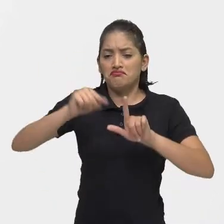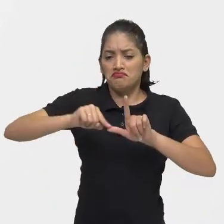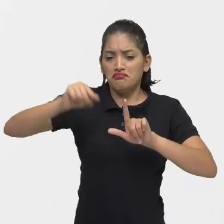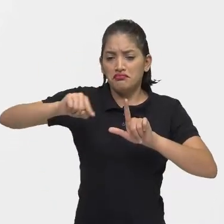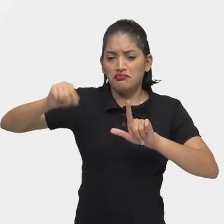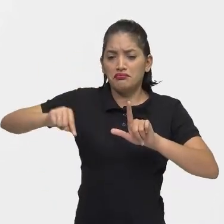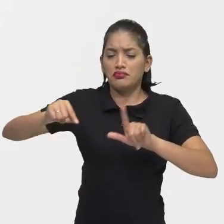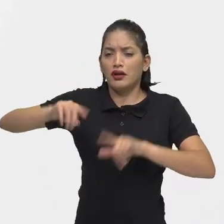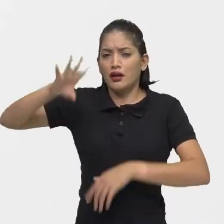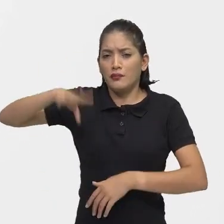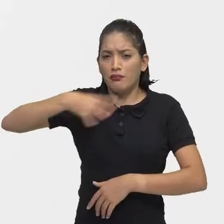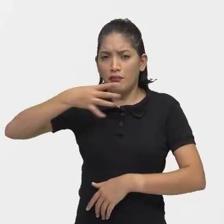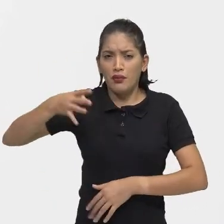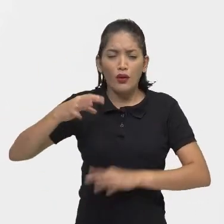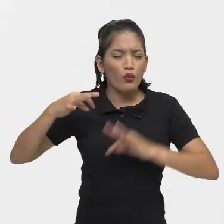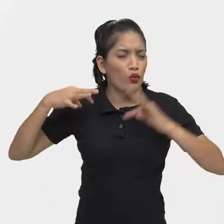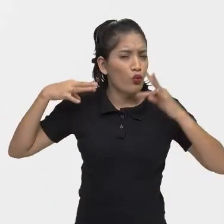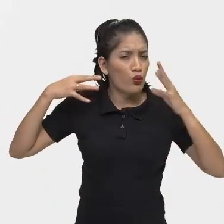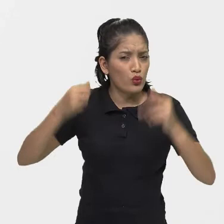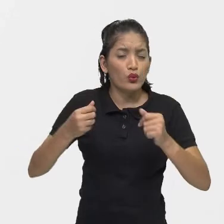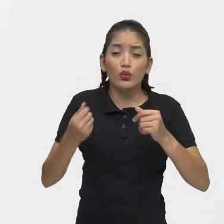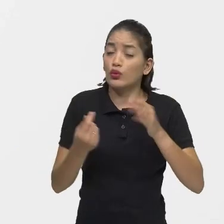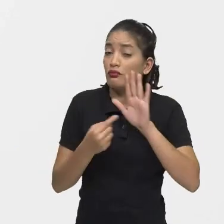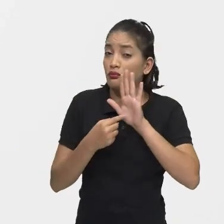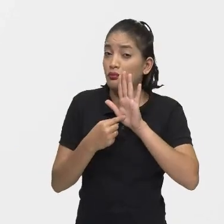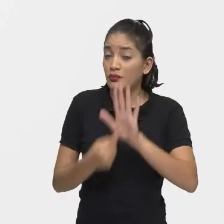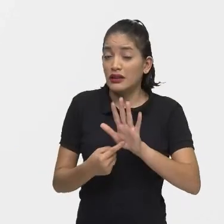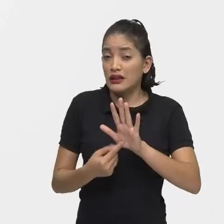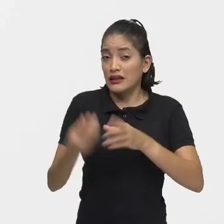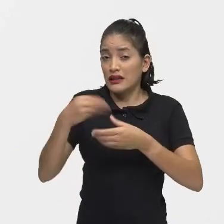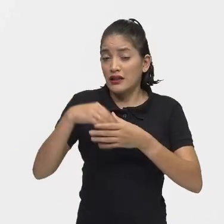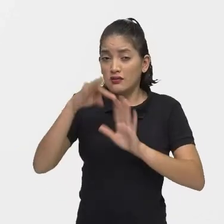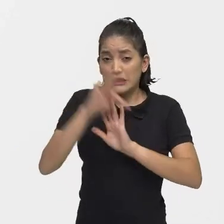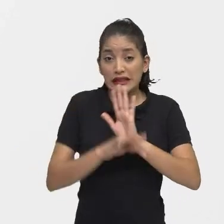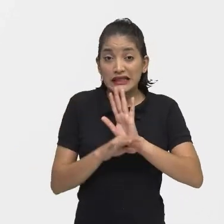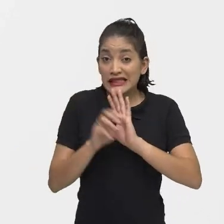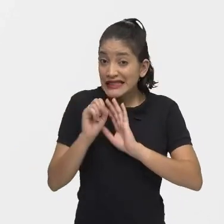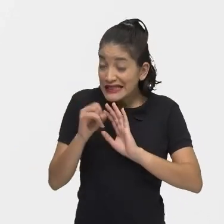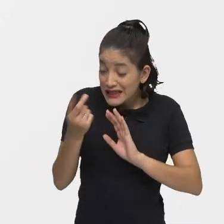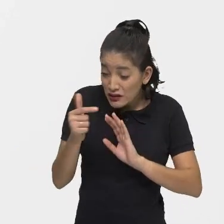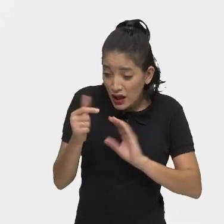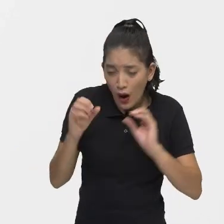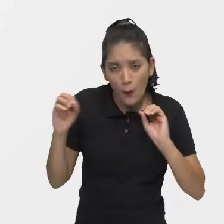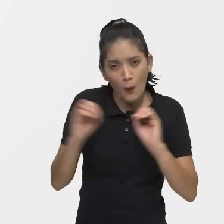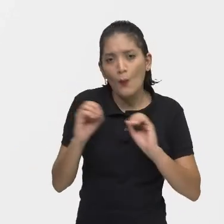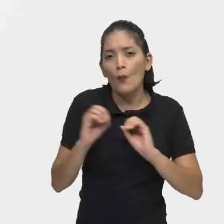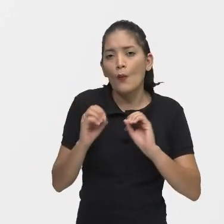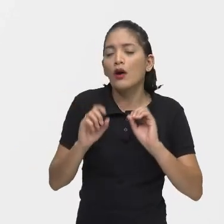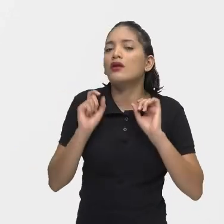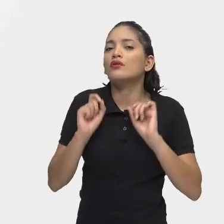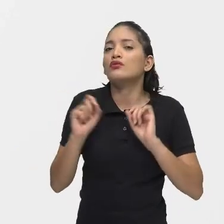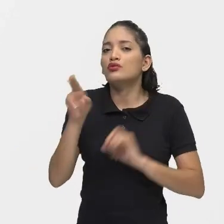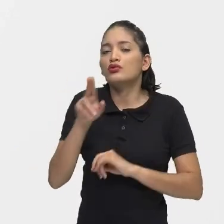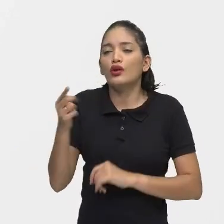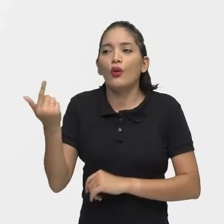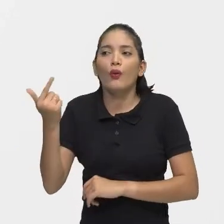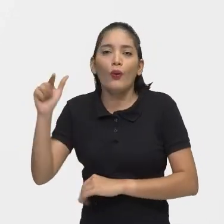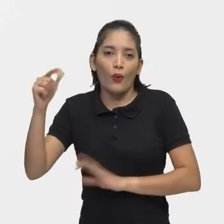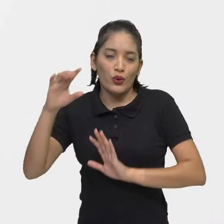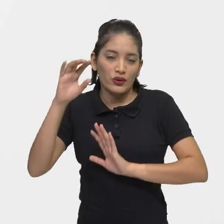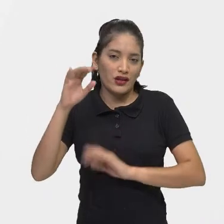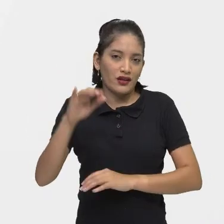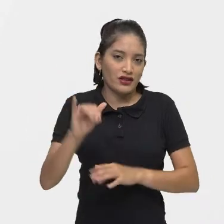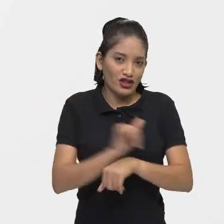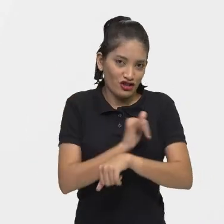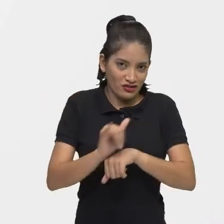as tabelas, tudo que estiver ilustrando o texto. Mas se não tiver, aí você vai usar uma outra estratégia, como eu